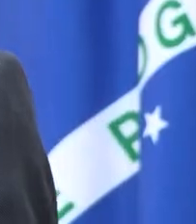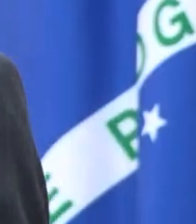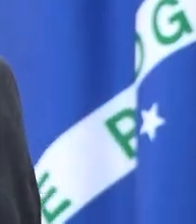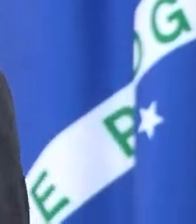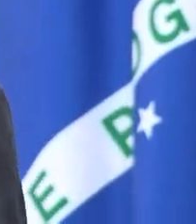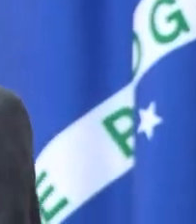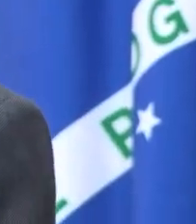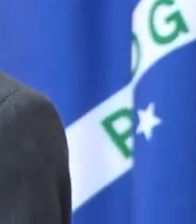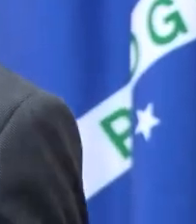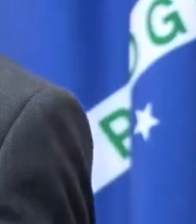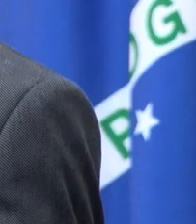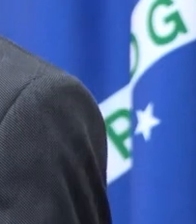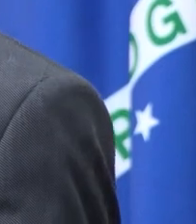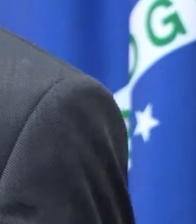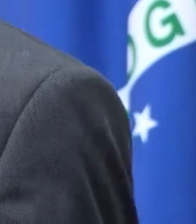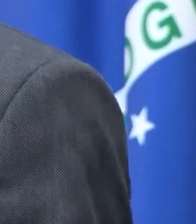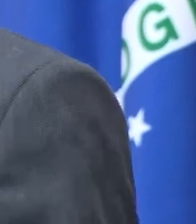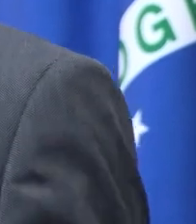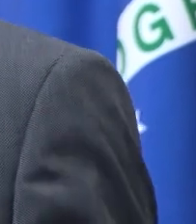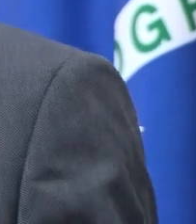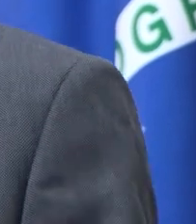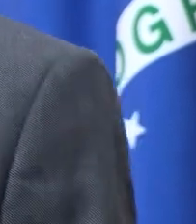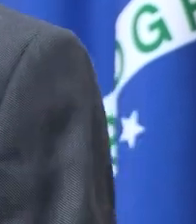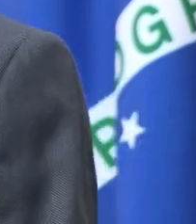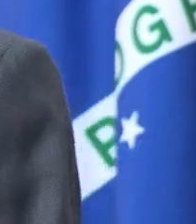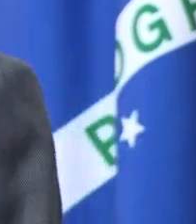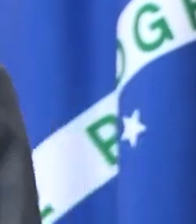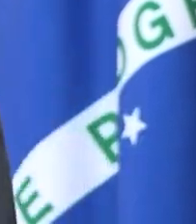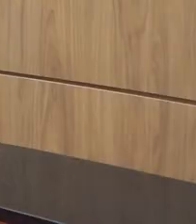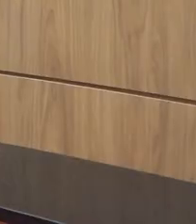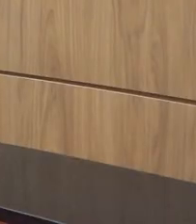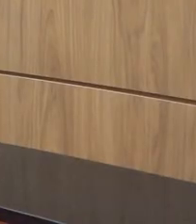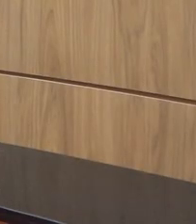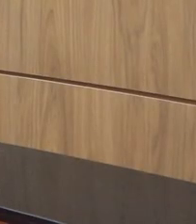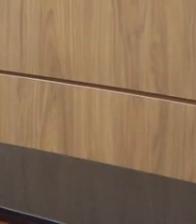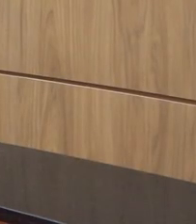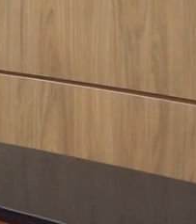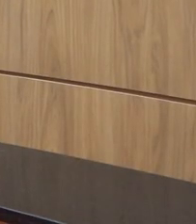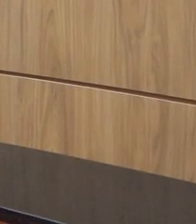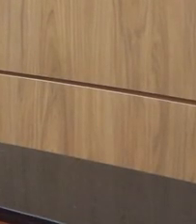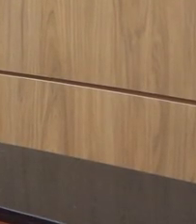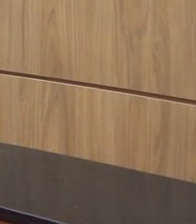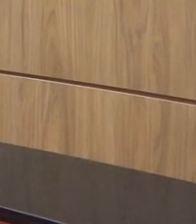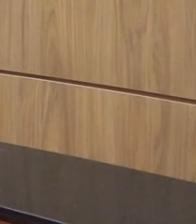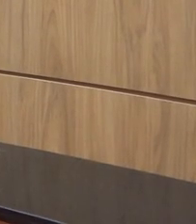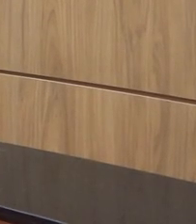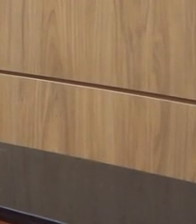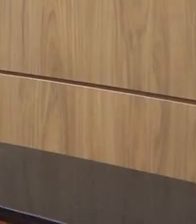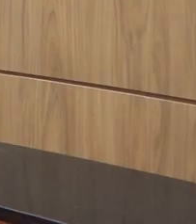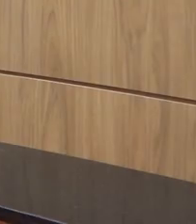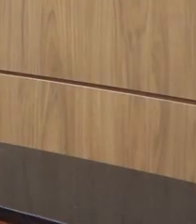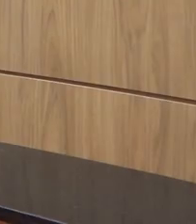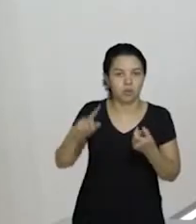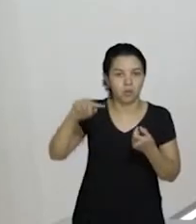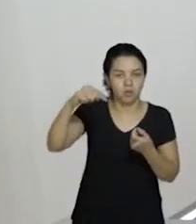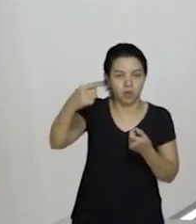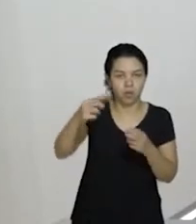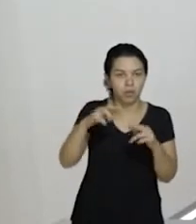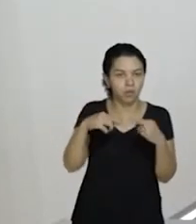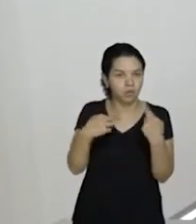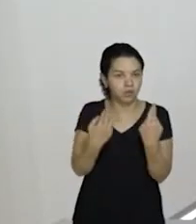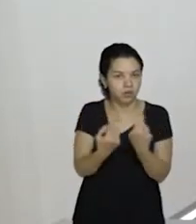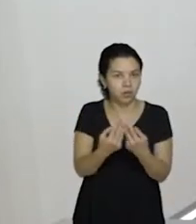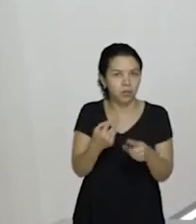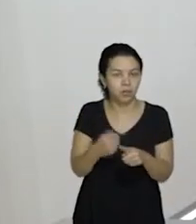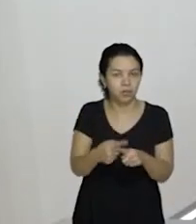iniciativa de sua autoria aprovada na lesque no ano passado e vetada pelo poder executivo Estadual uma